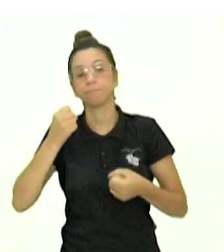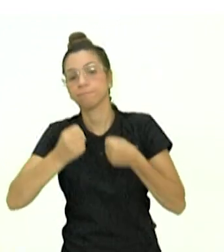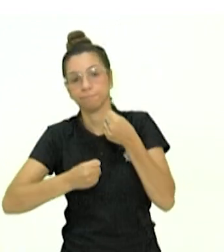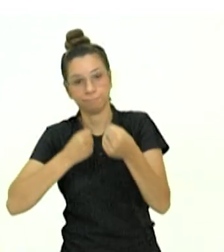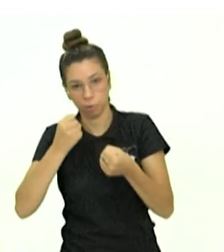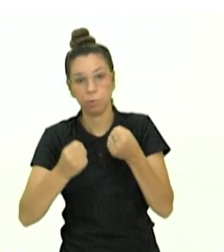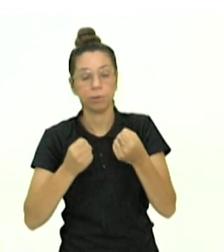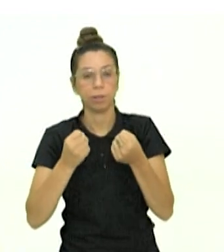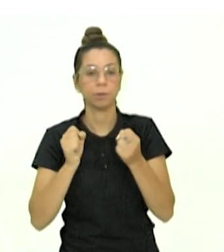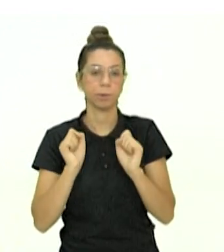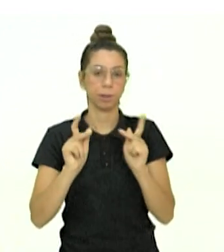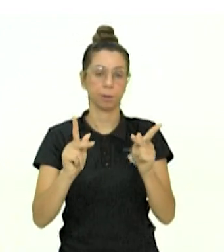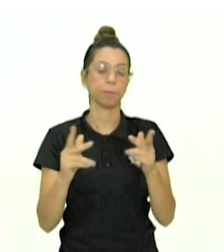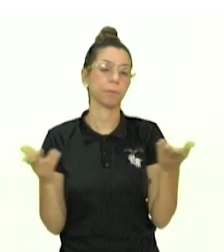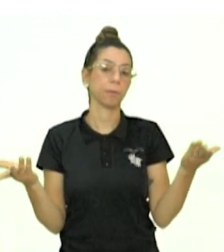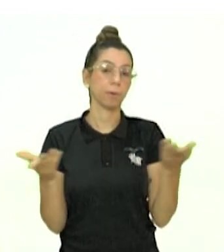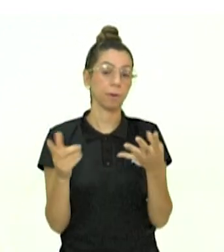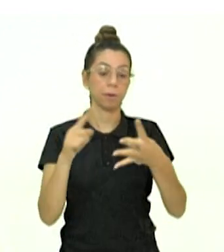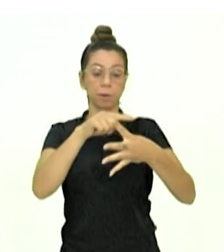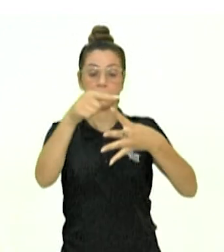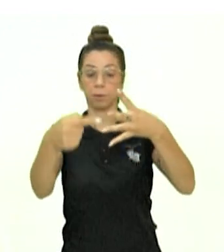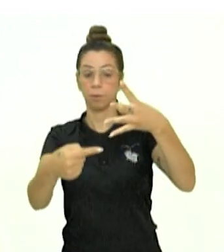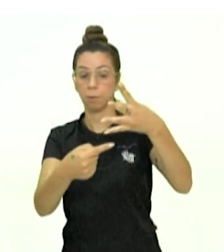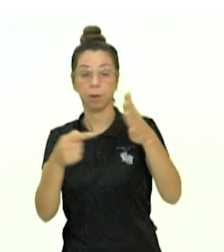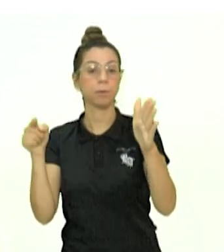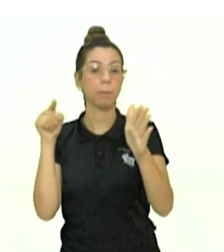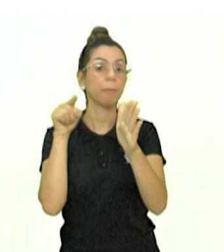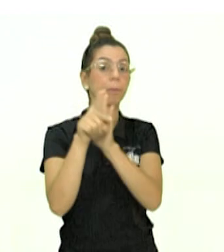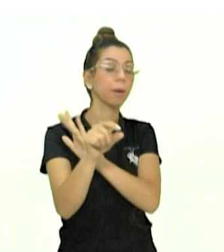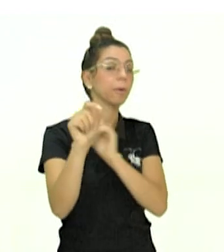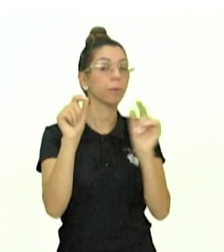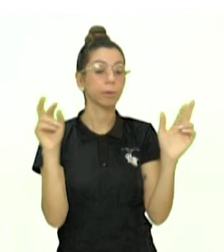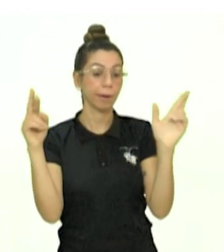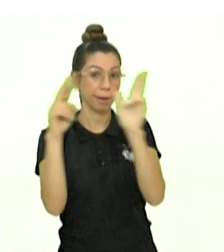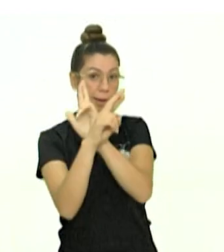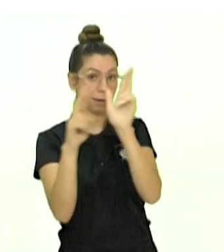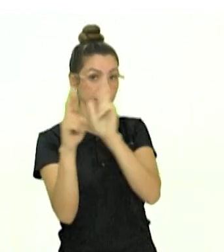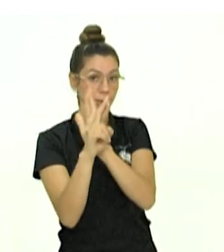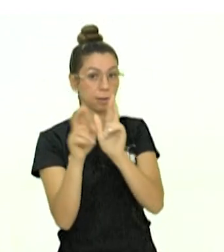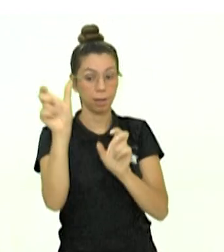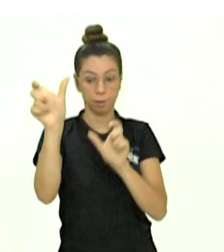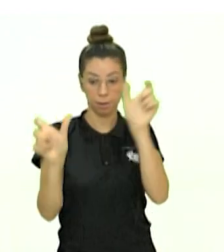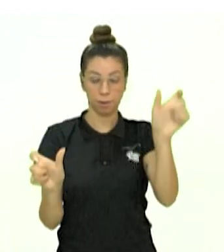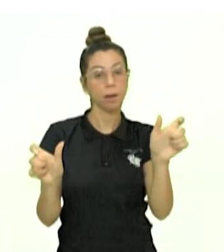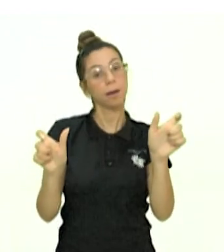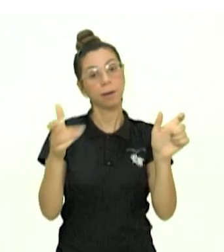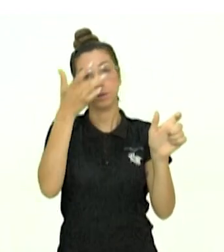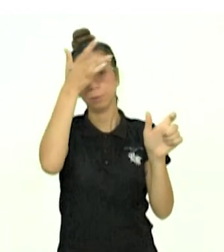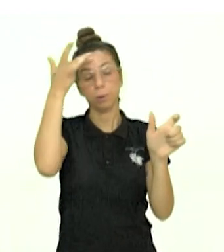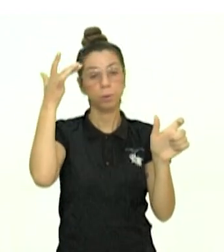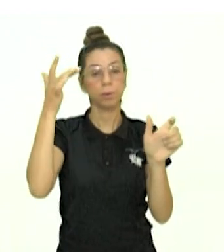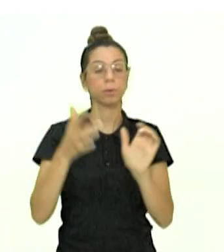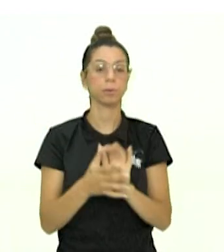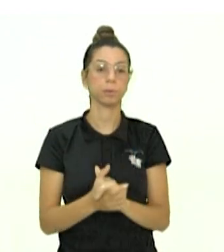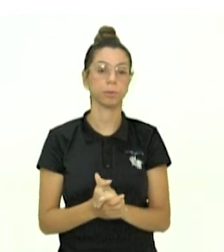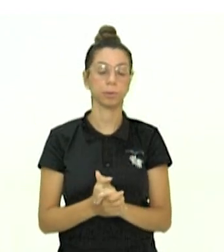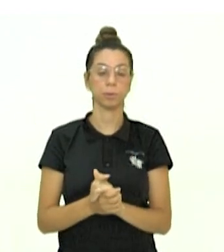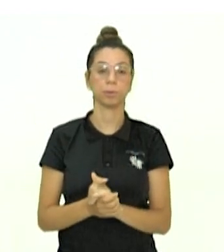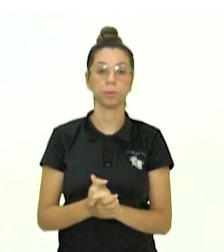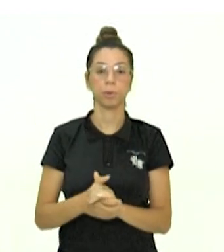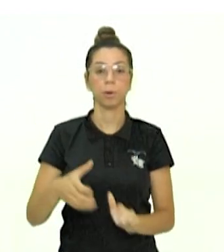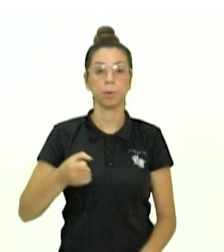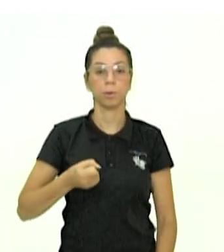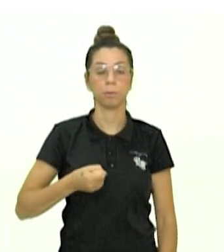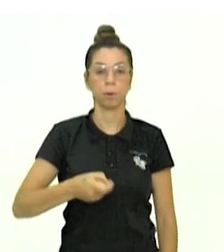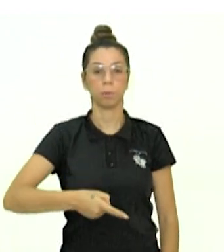esse exercício. Então as 4 perguntas são sobre essas duas pessoas aqui. Number 1. Do they